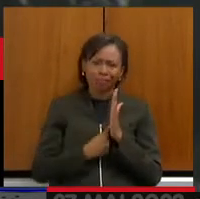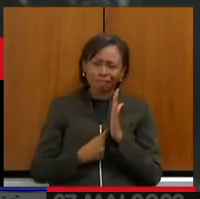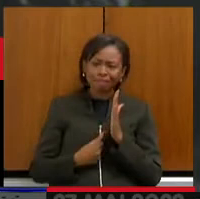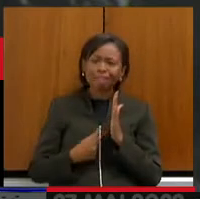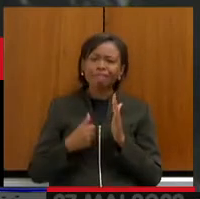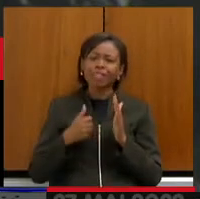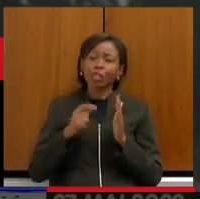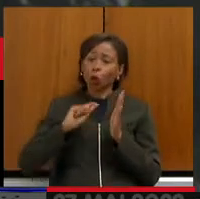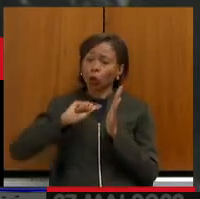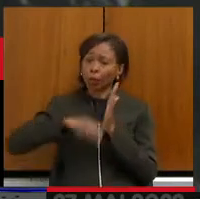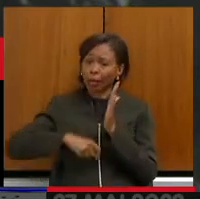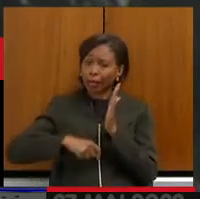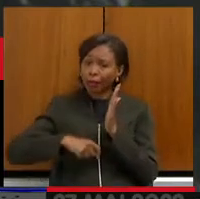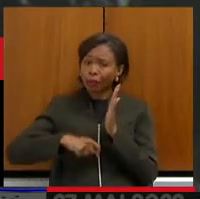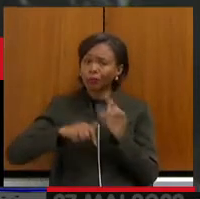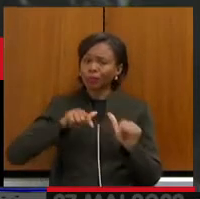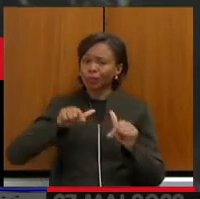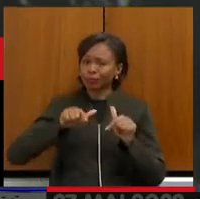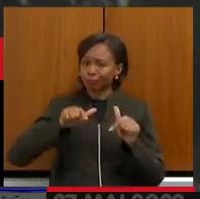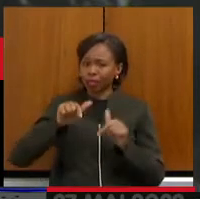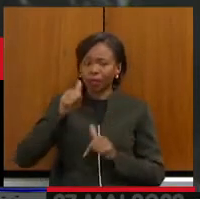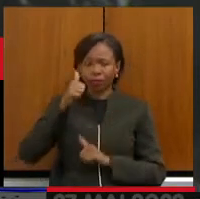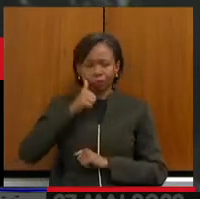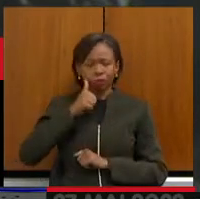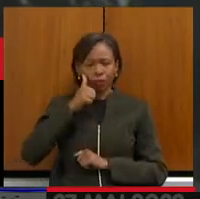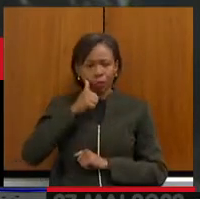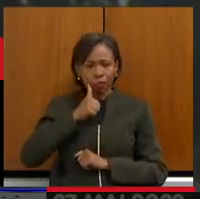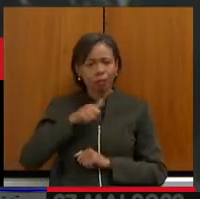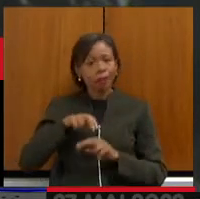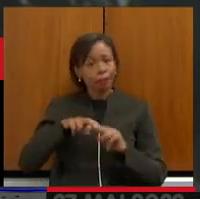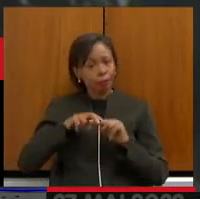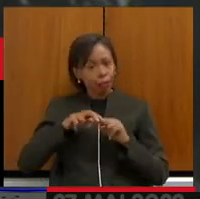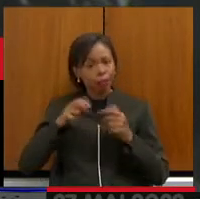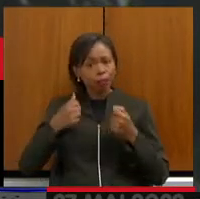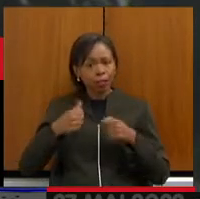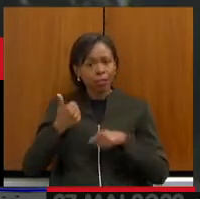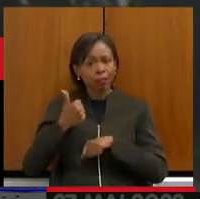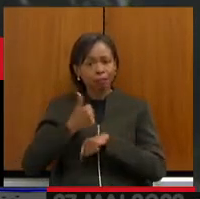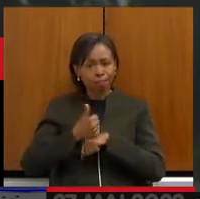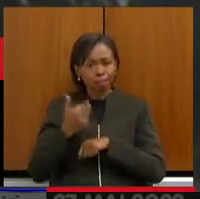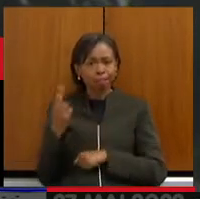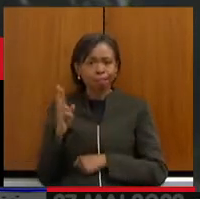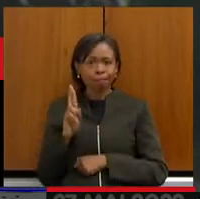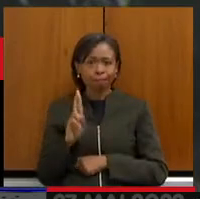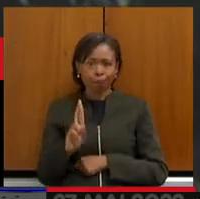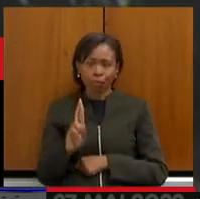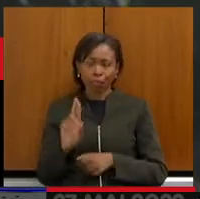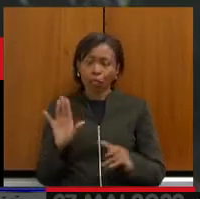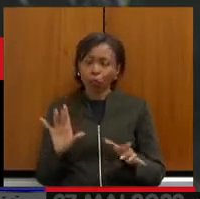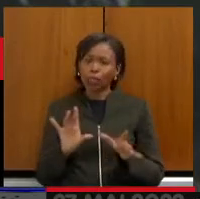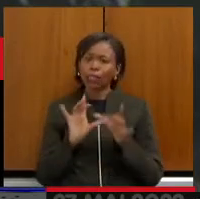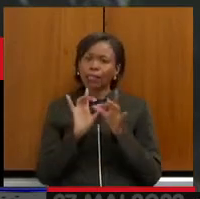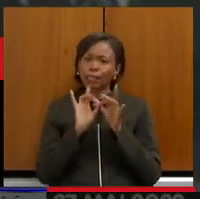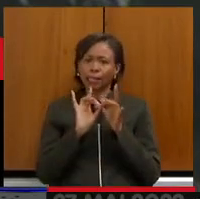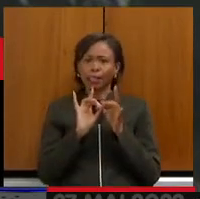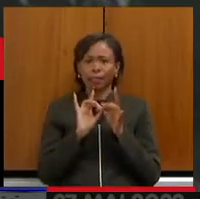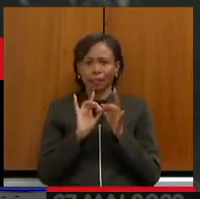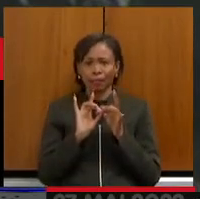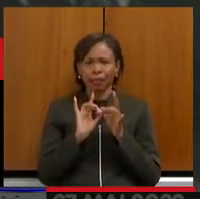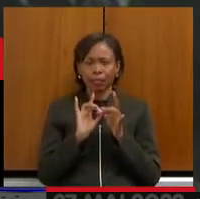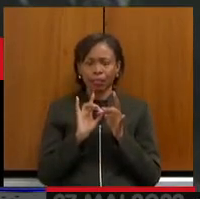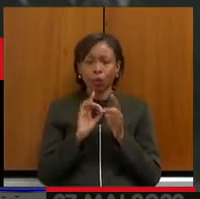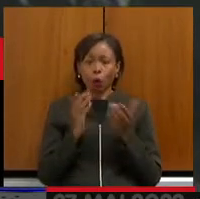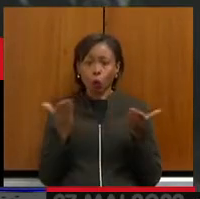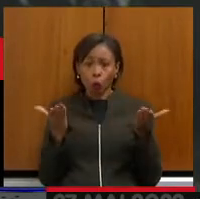contrato das mulheres É por isso a necessidade de representatividade e de unidade essa nossa diversidade